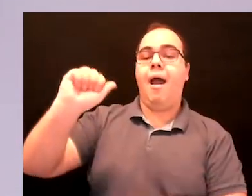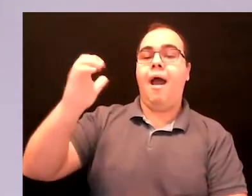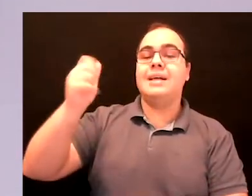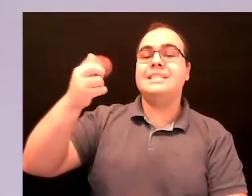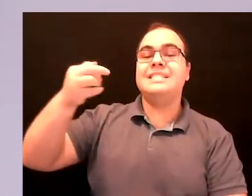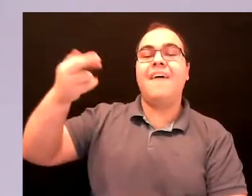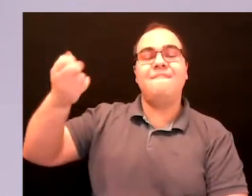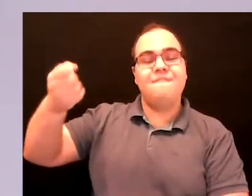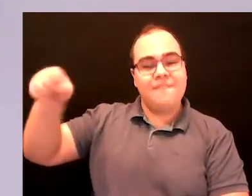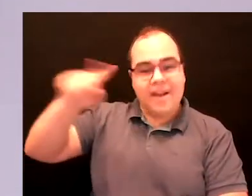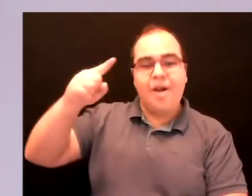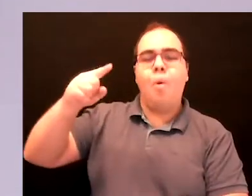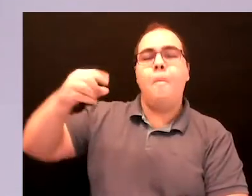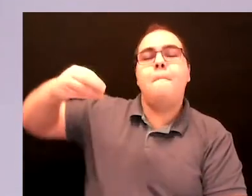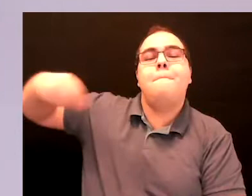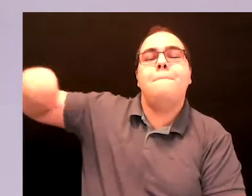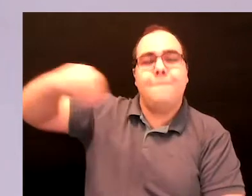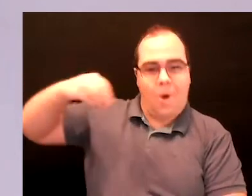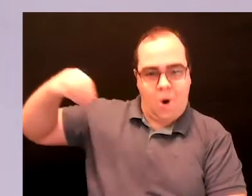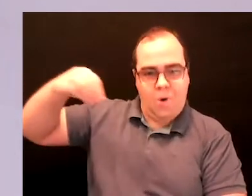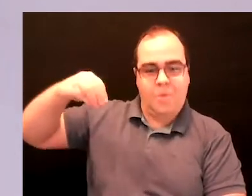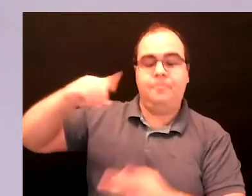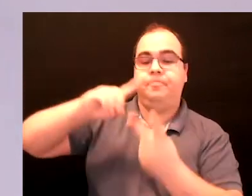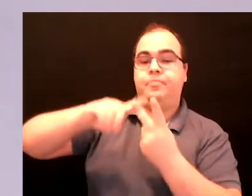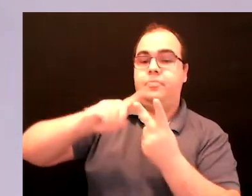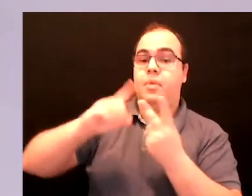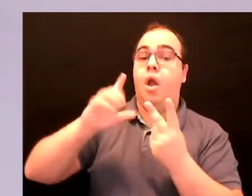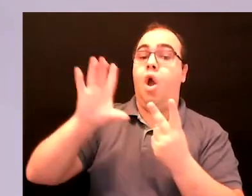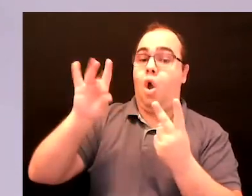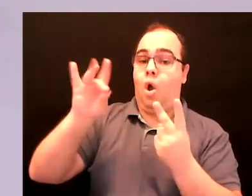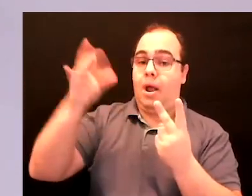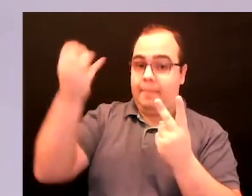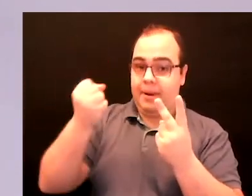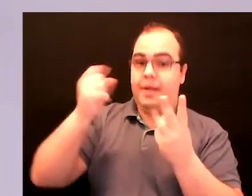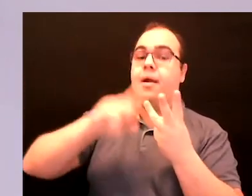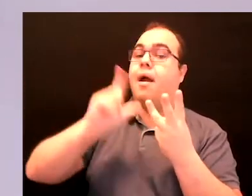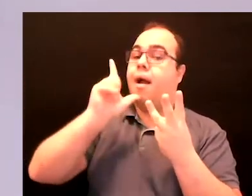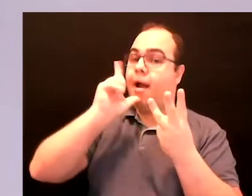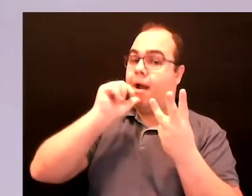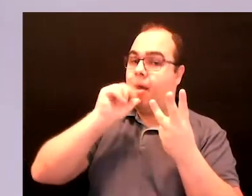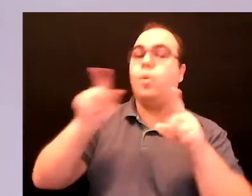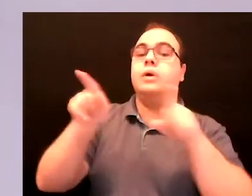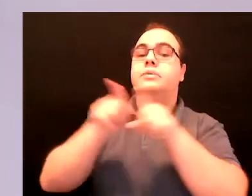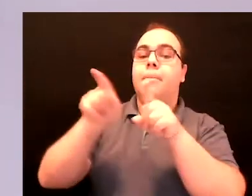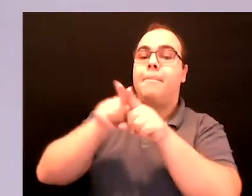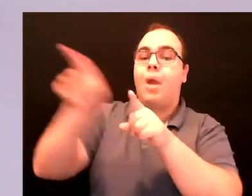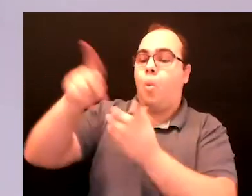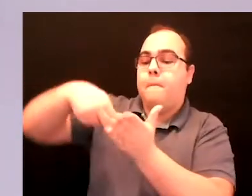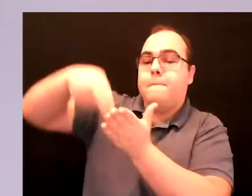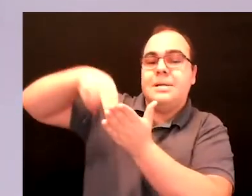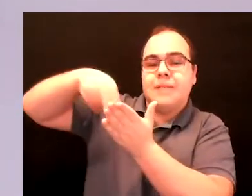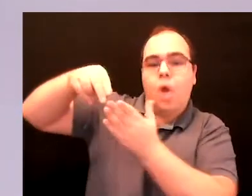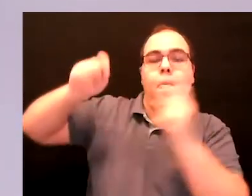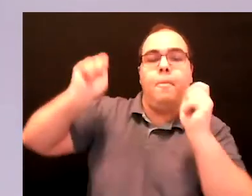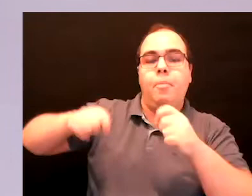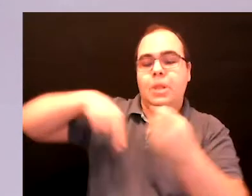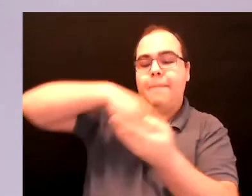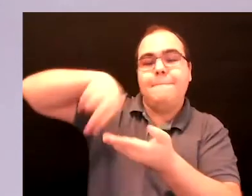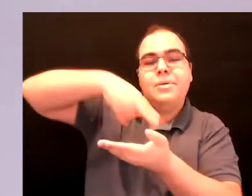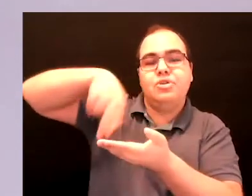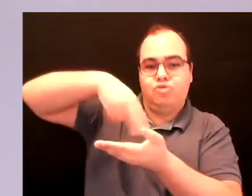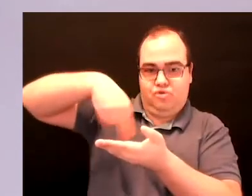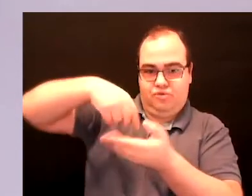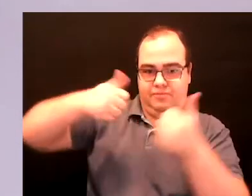em pó, cola branca e água. E eu vou usar um pincel também para poder mexer ele.